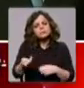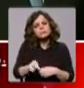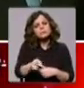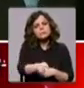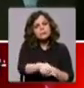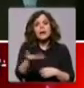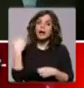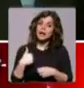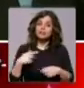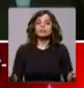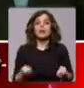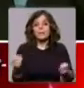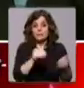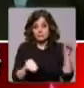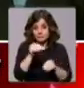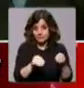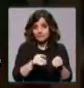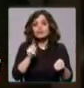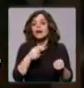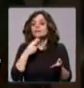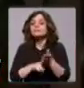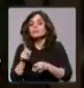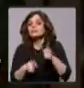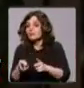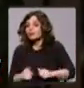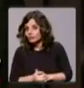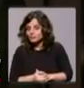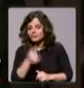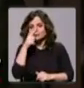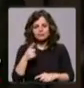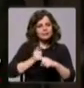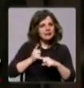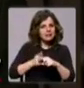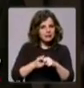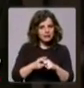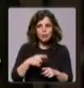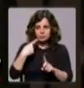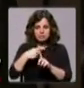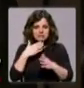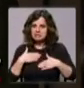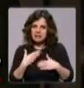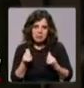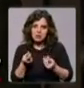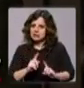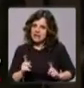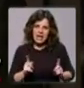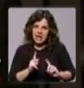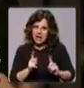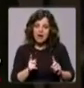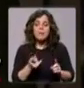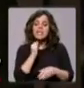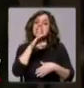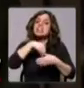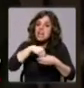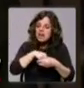foi a campanha eleitoral e aquilo que é a realidade. Os gregos não ganham muito, ganham de certo modo internamente alguma